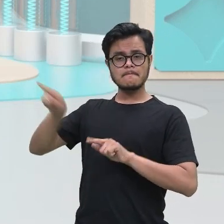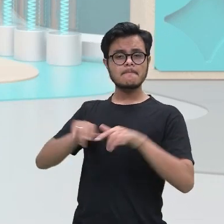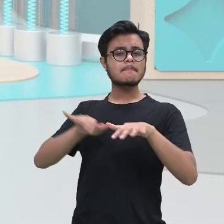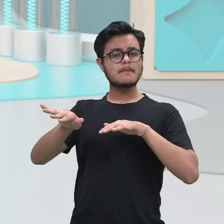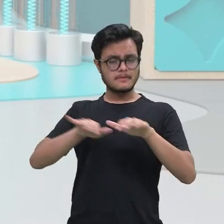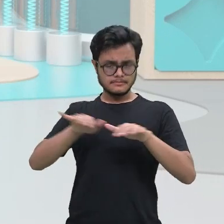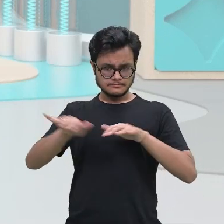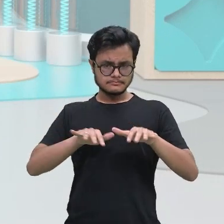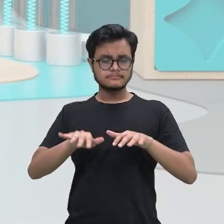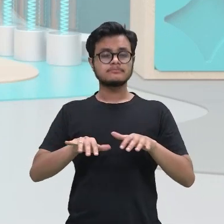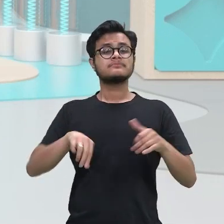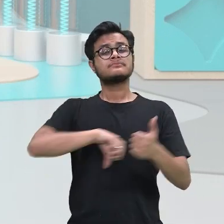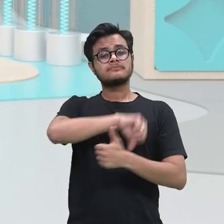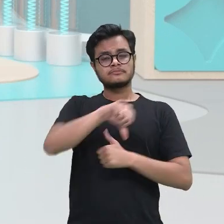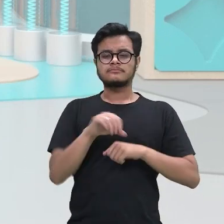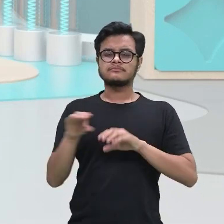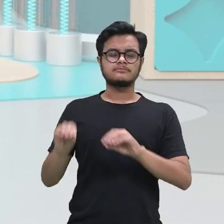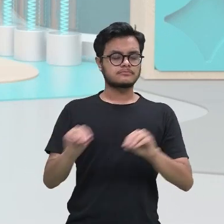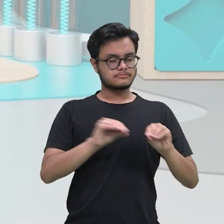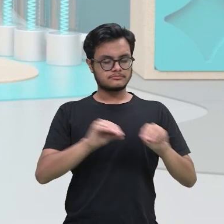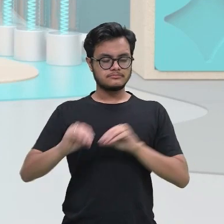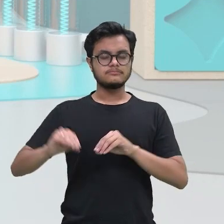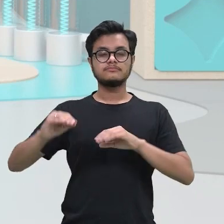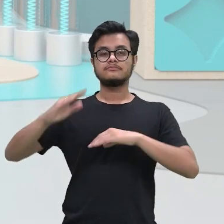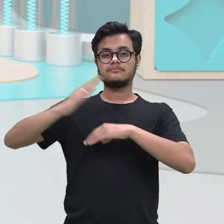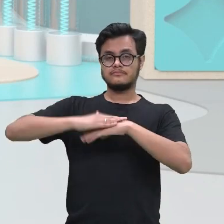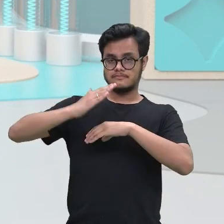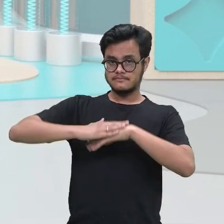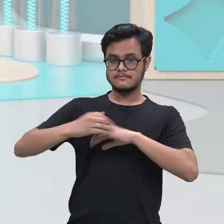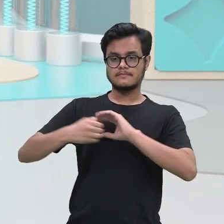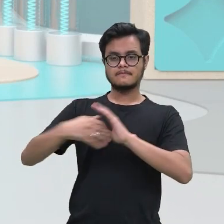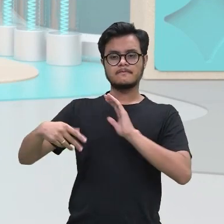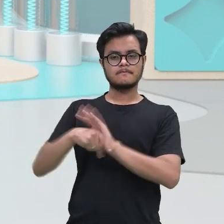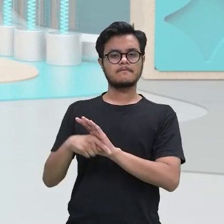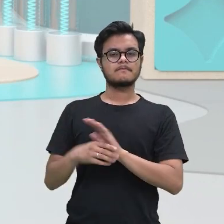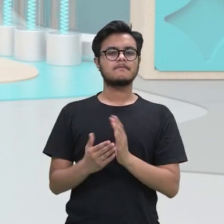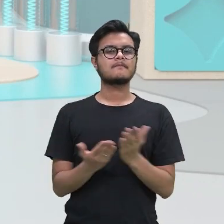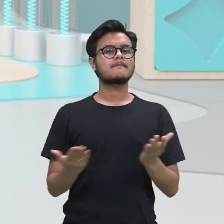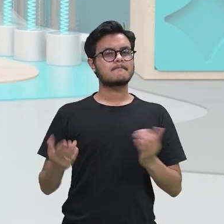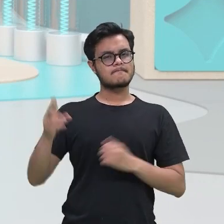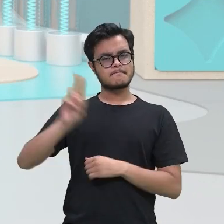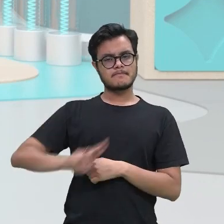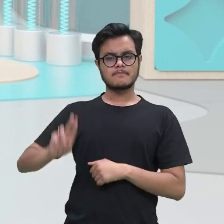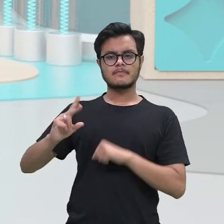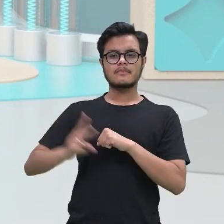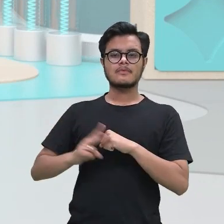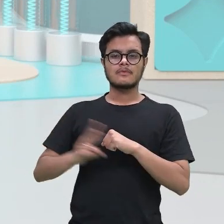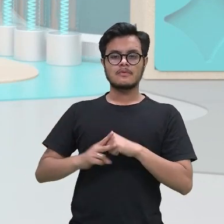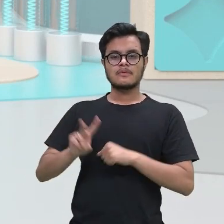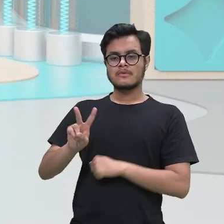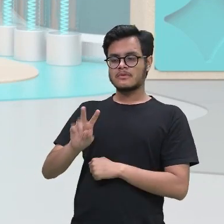Movimentos, mudanças, ações. Então, há um tipo de